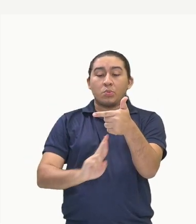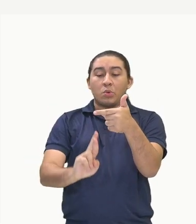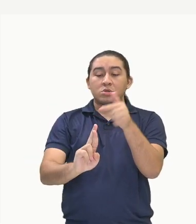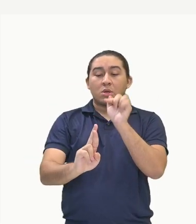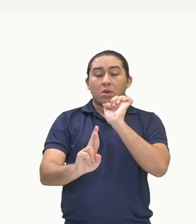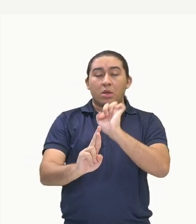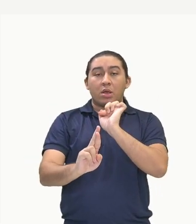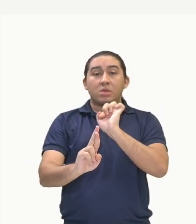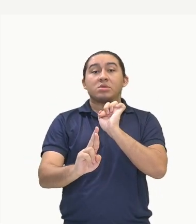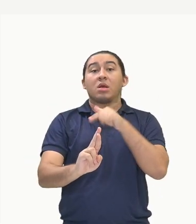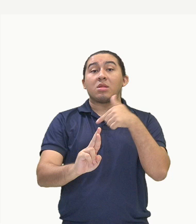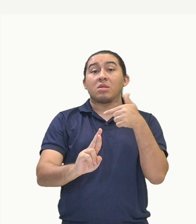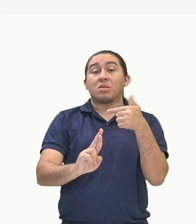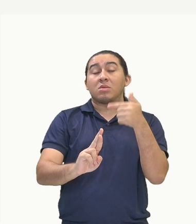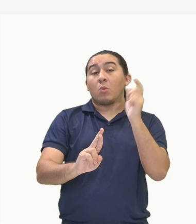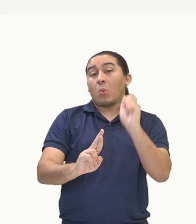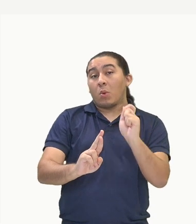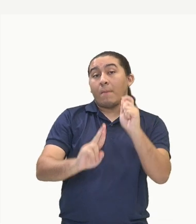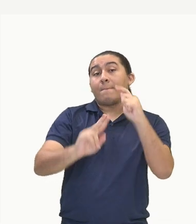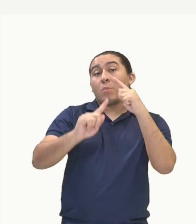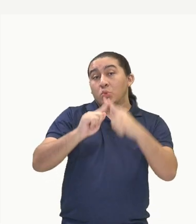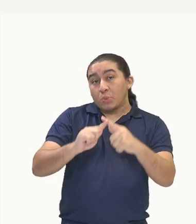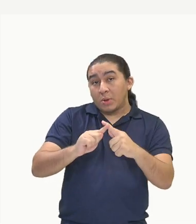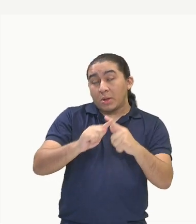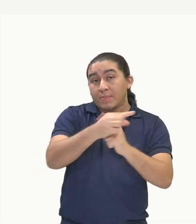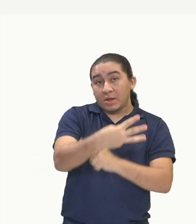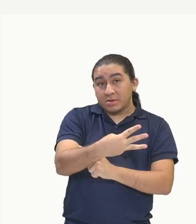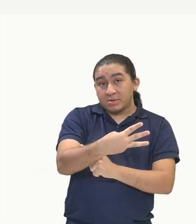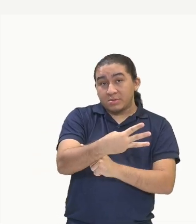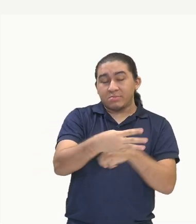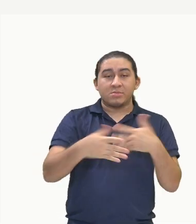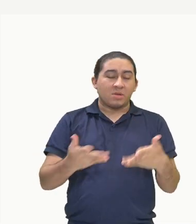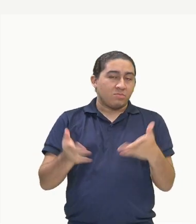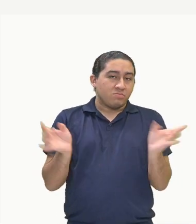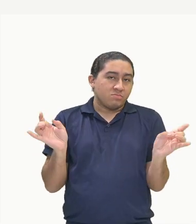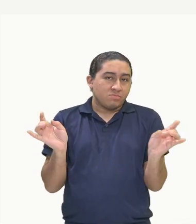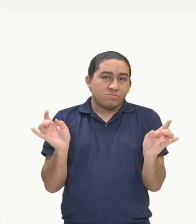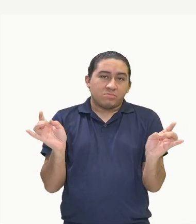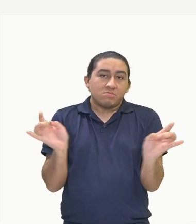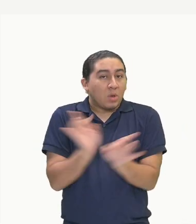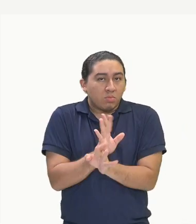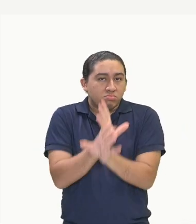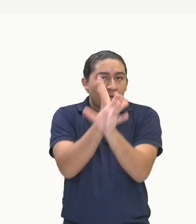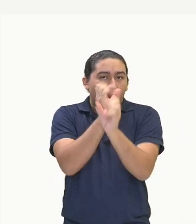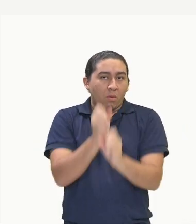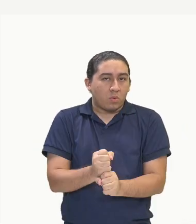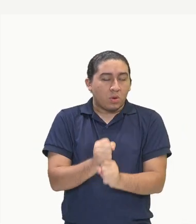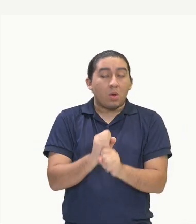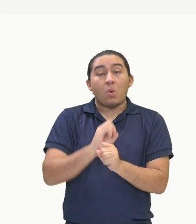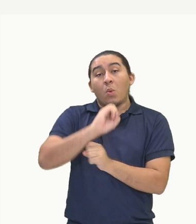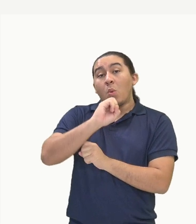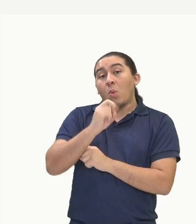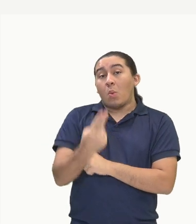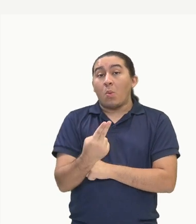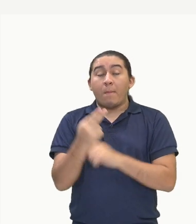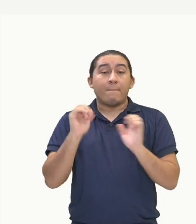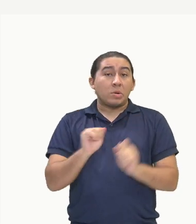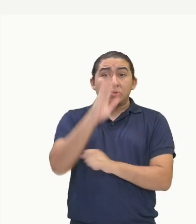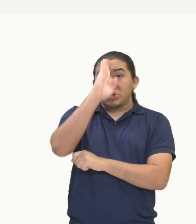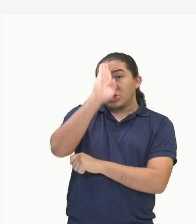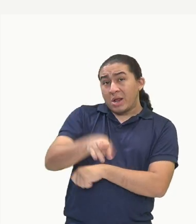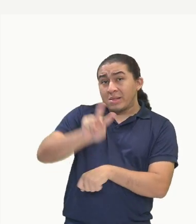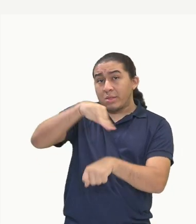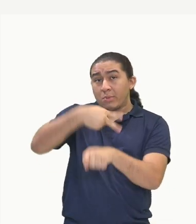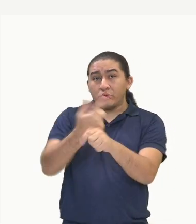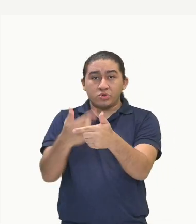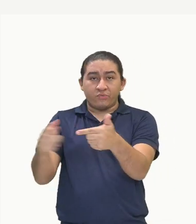a gente vai multiplicar por quanto? Por 3. Então, divide e multiplica. Ou você pode multiplicar direto e depois